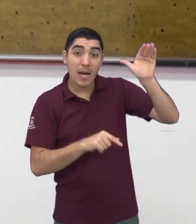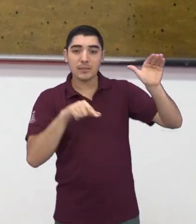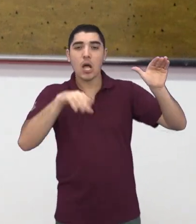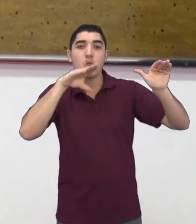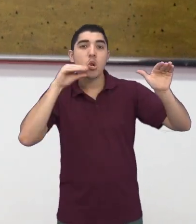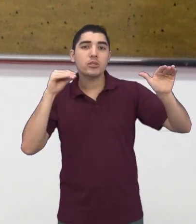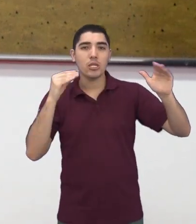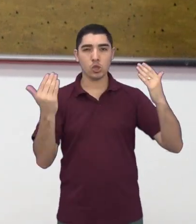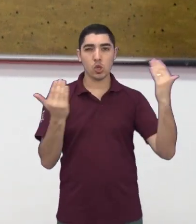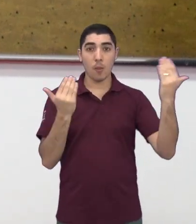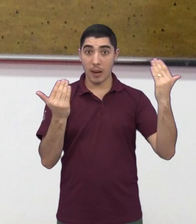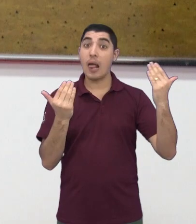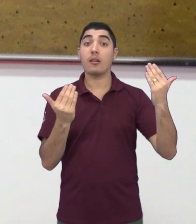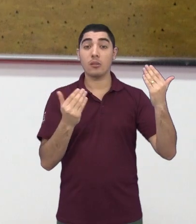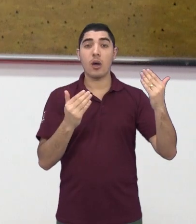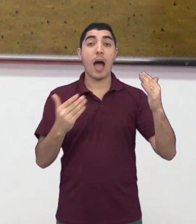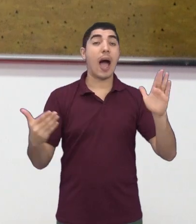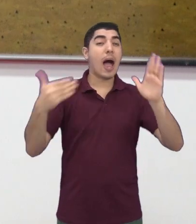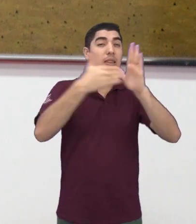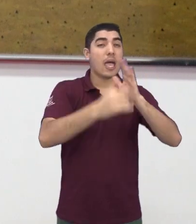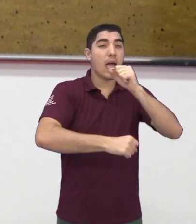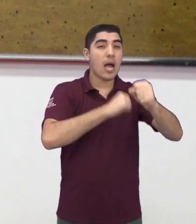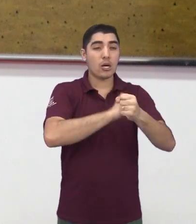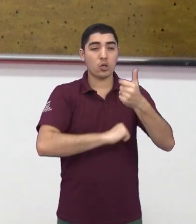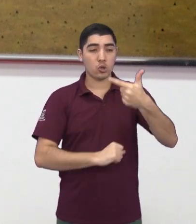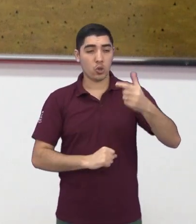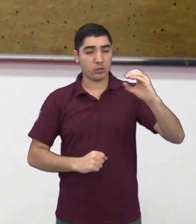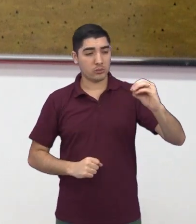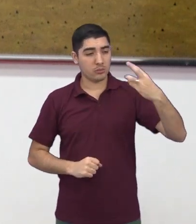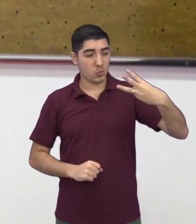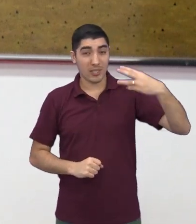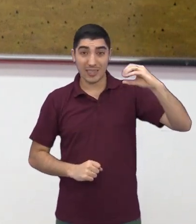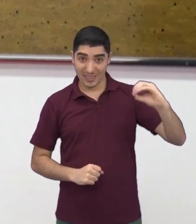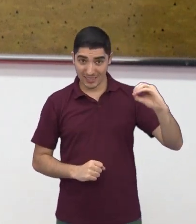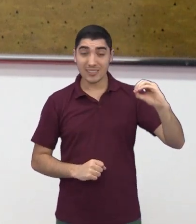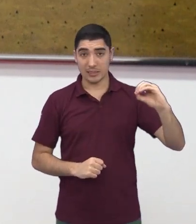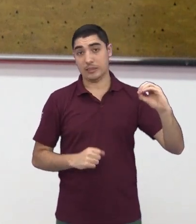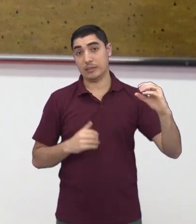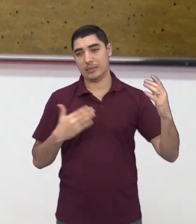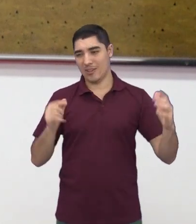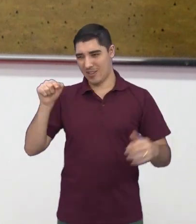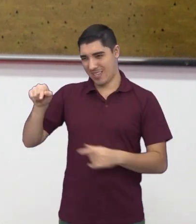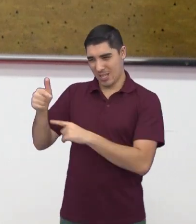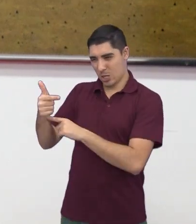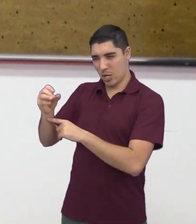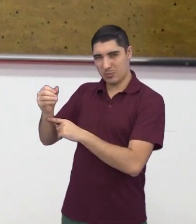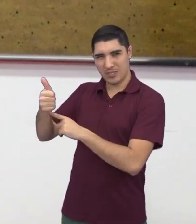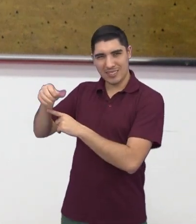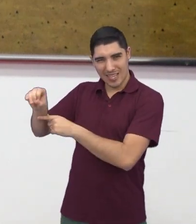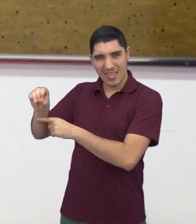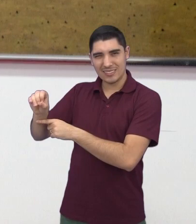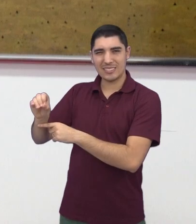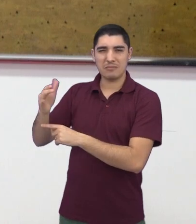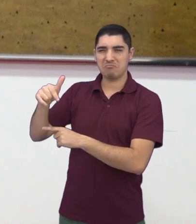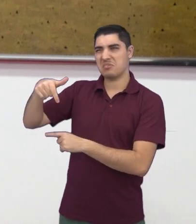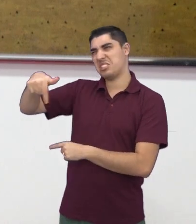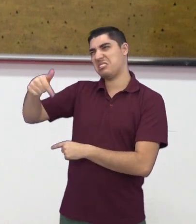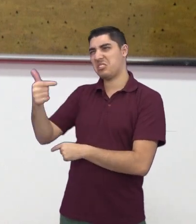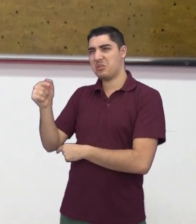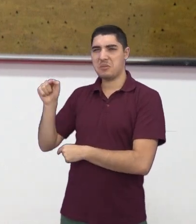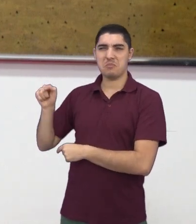de 2030. Então, a gente sabe que essa população, então, se no ano de 2010 era de 62 mil